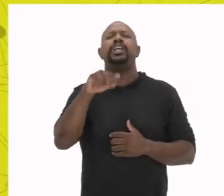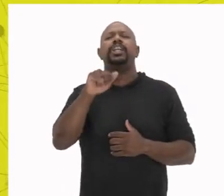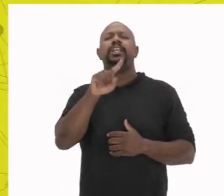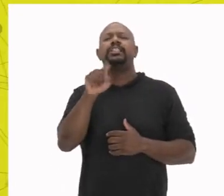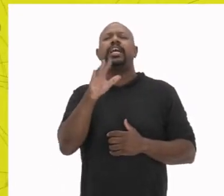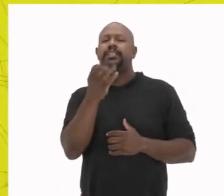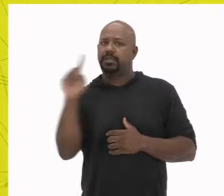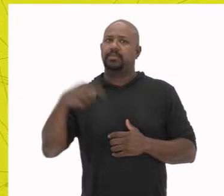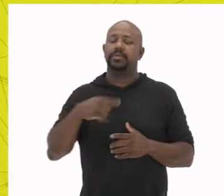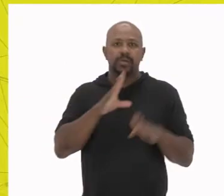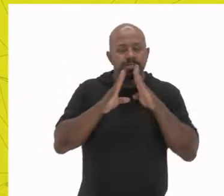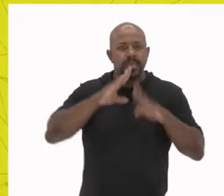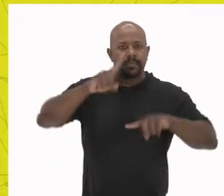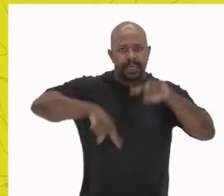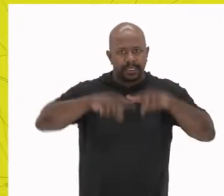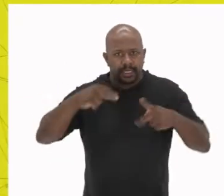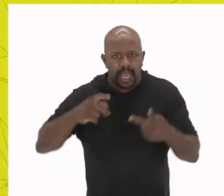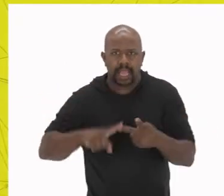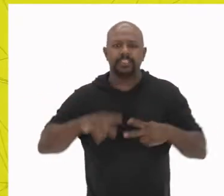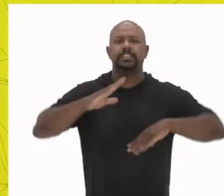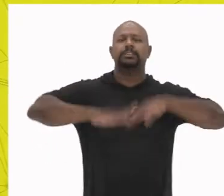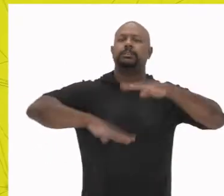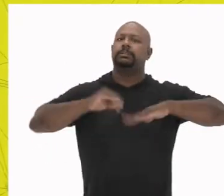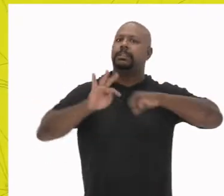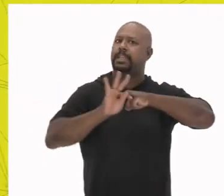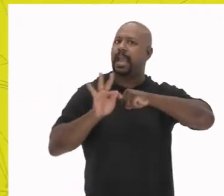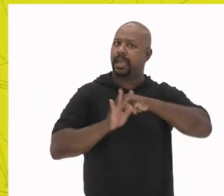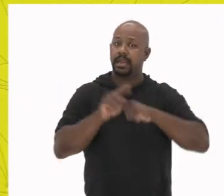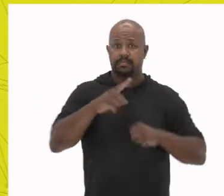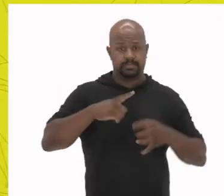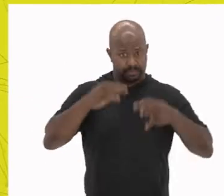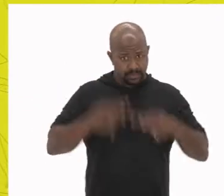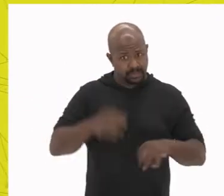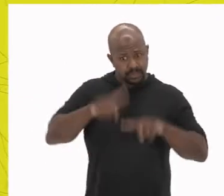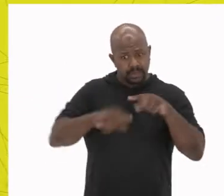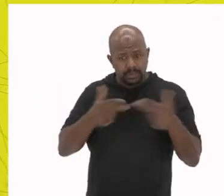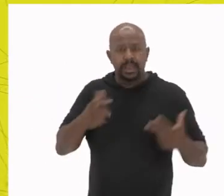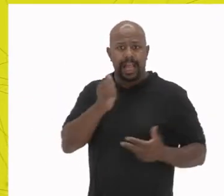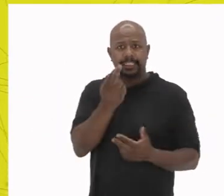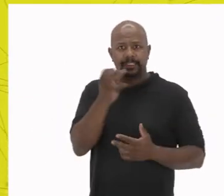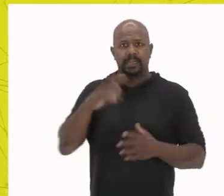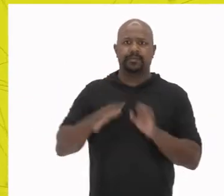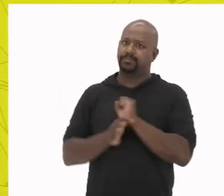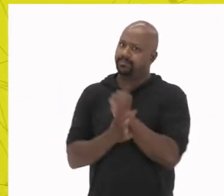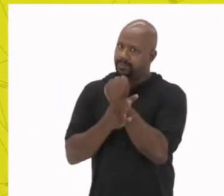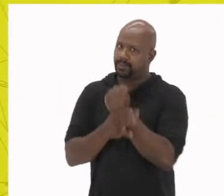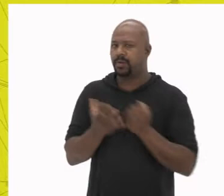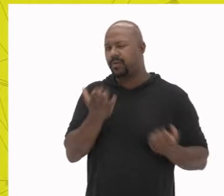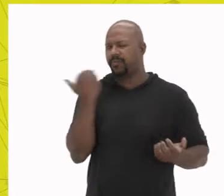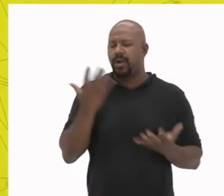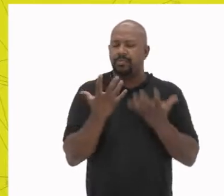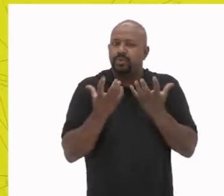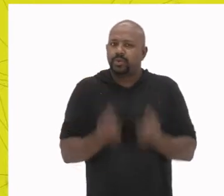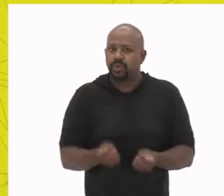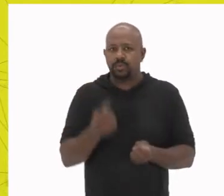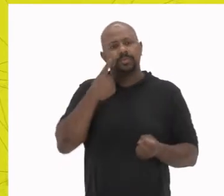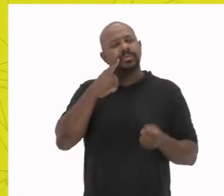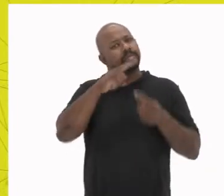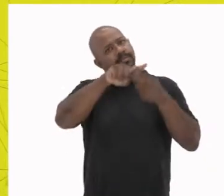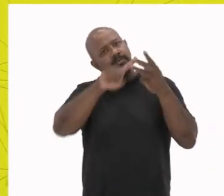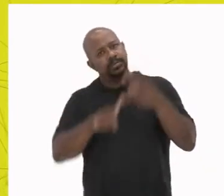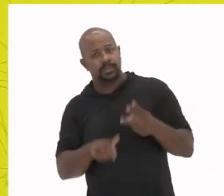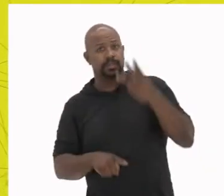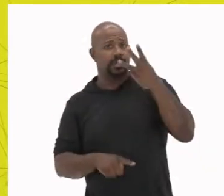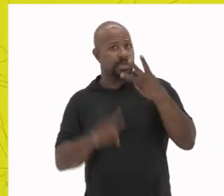videoaula. Vocês conhecerão materiais e técnicas para assegurar que seu acervo se mantenha seguro. Vamos